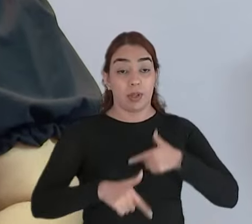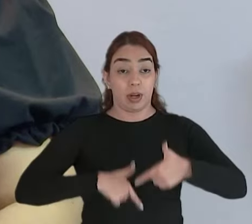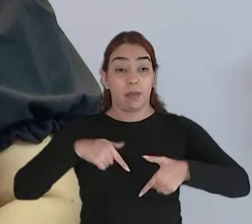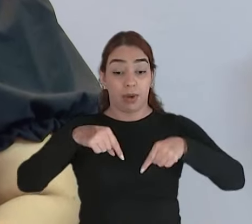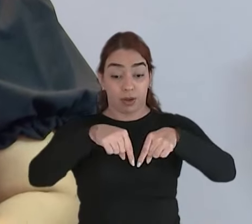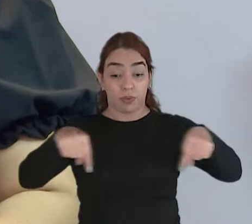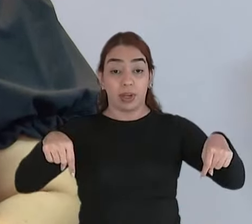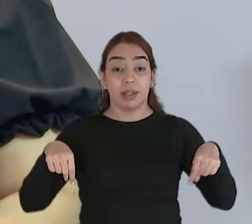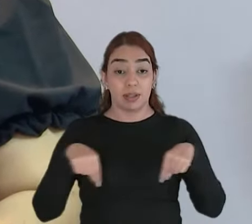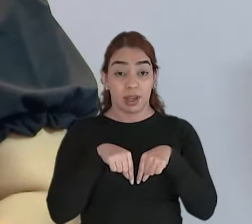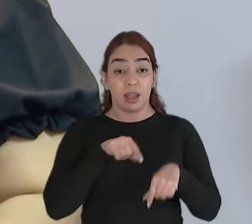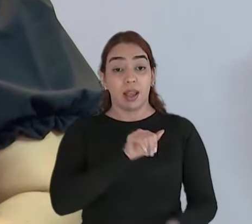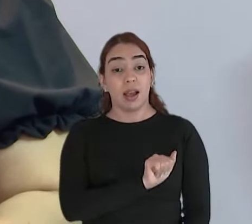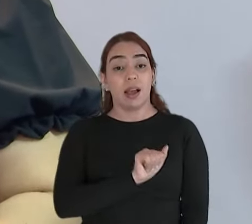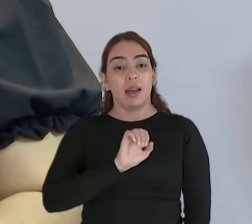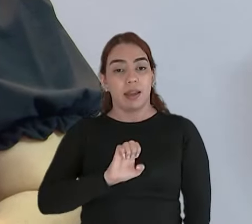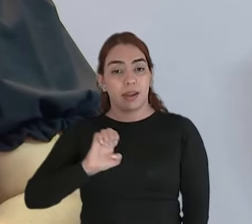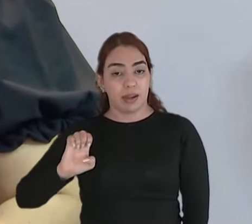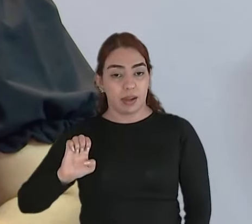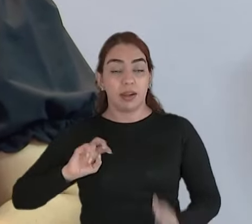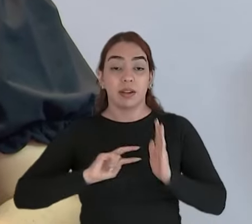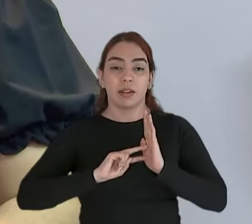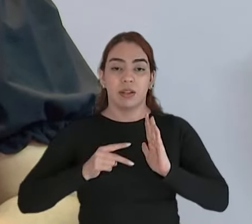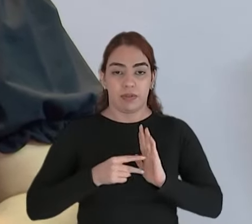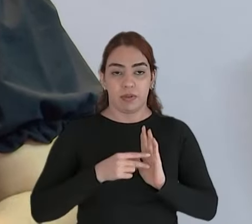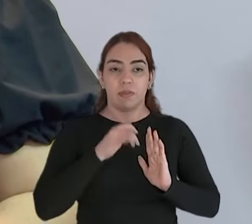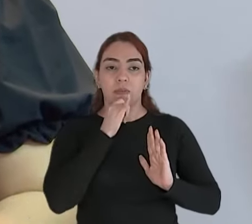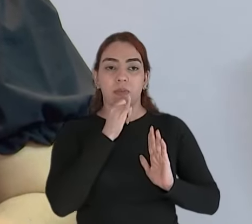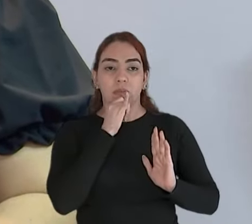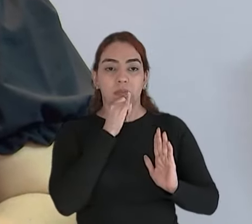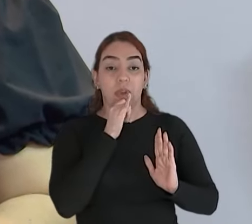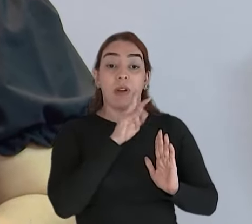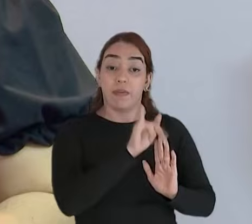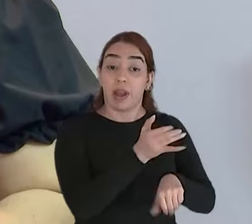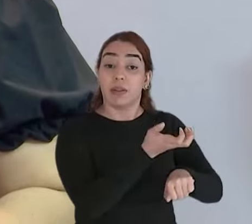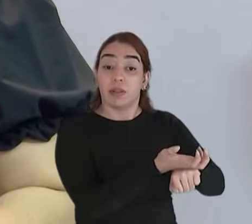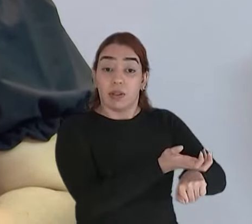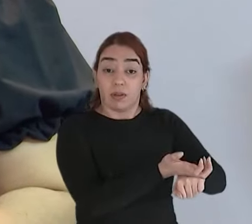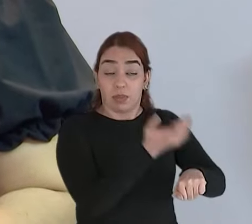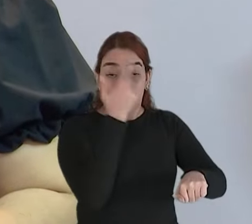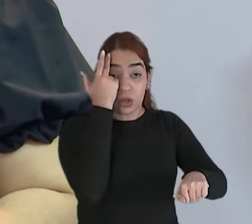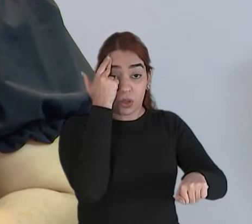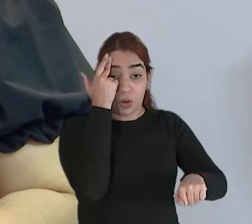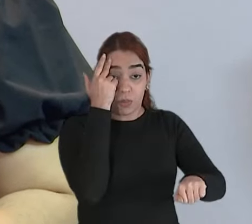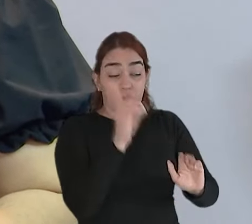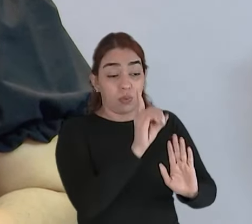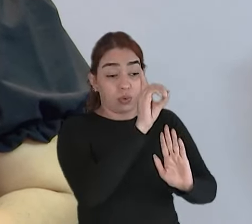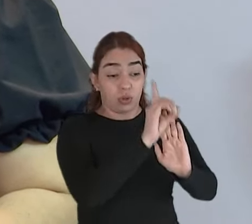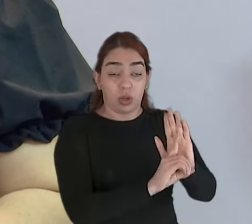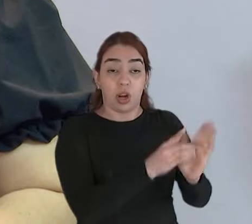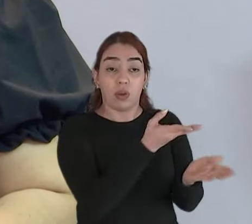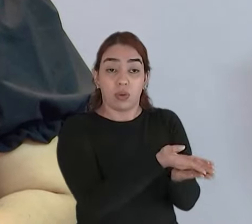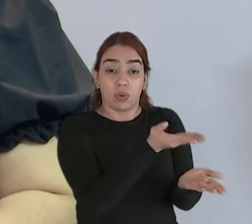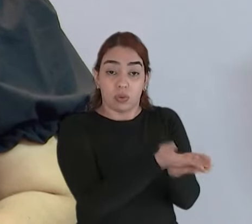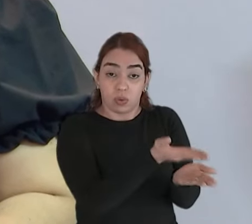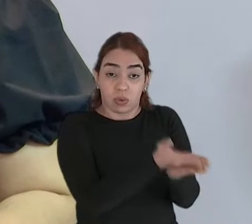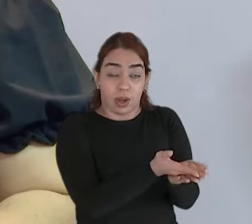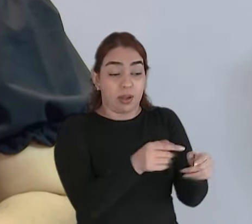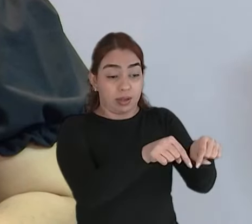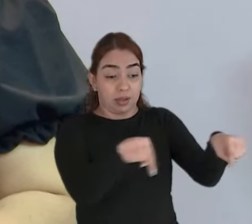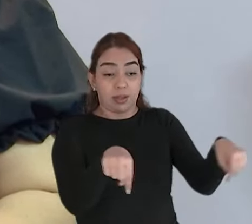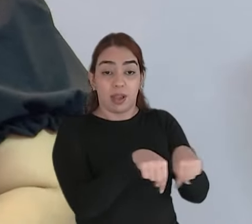multifuncionais. O AEE, ele funciona no contraturno. Você não pode tirar da criança, o direito daquele horário de estar dentro da